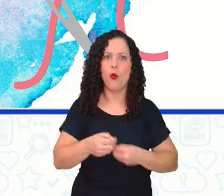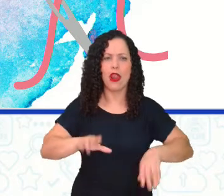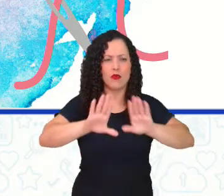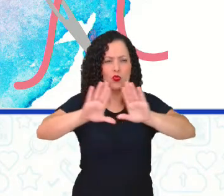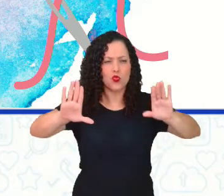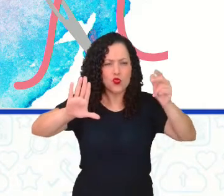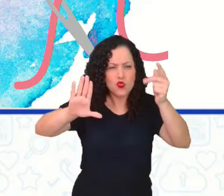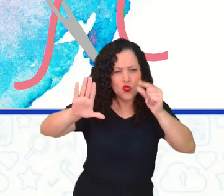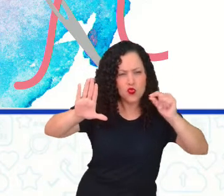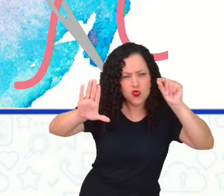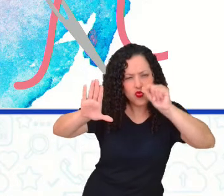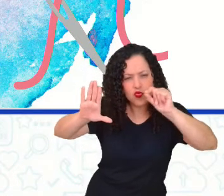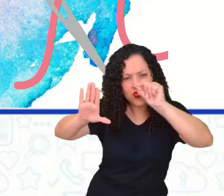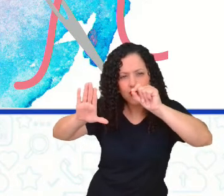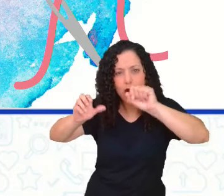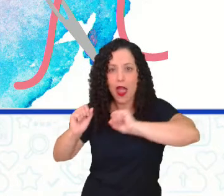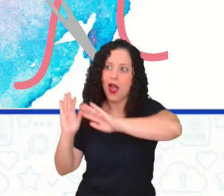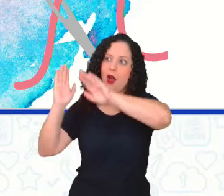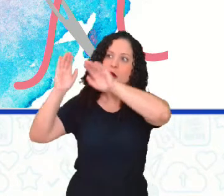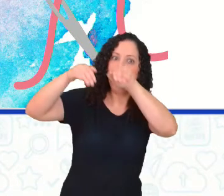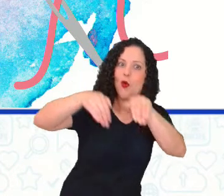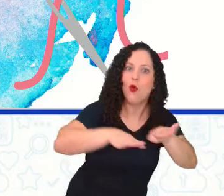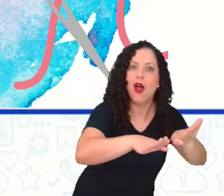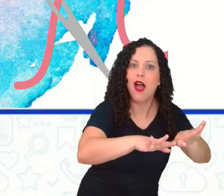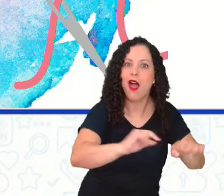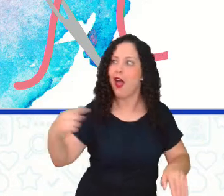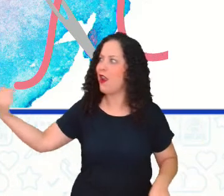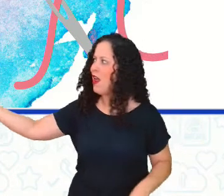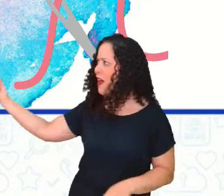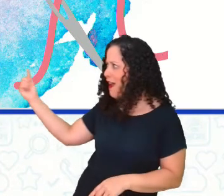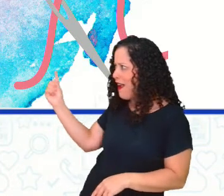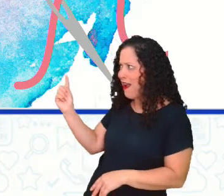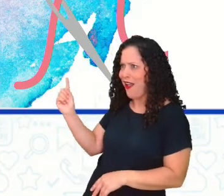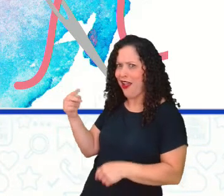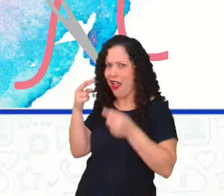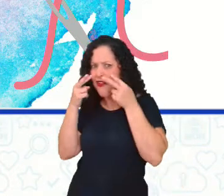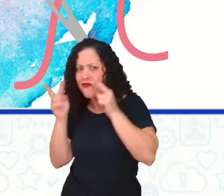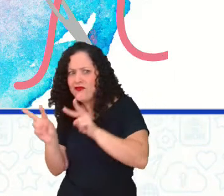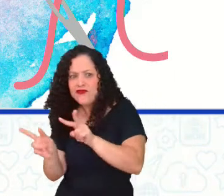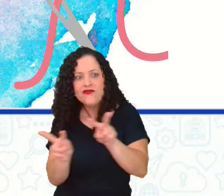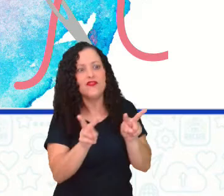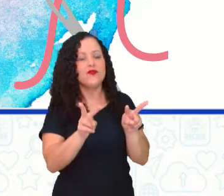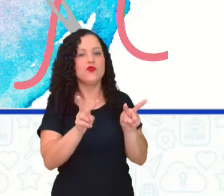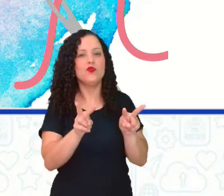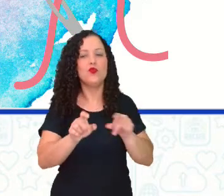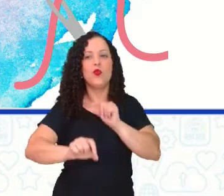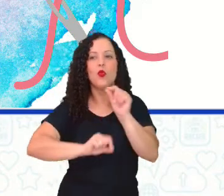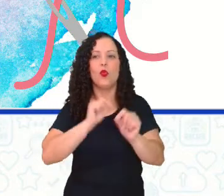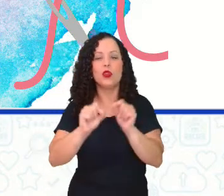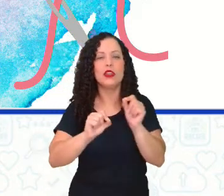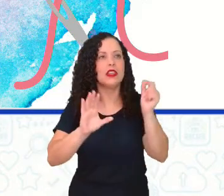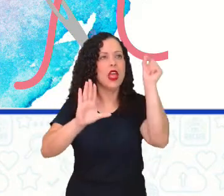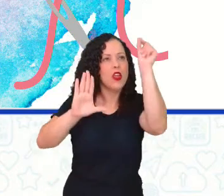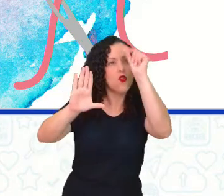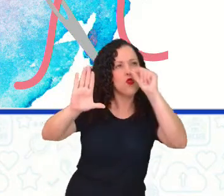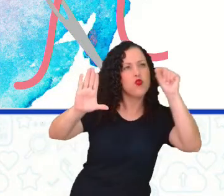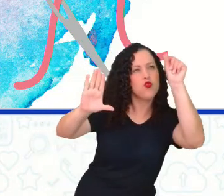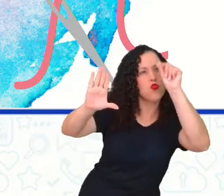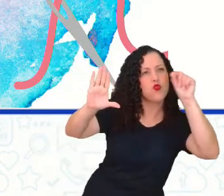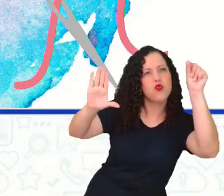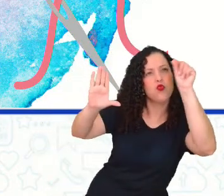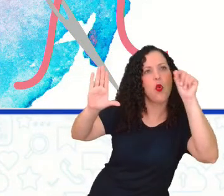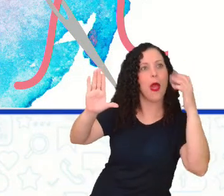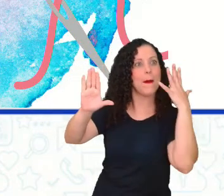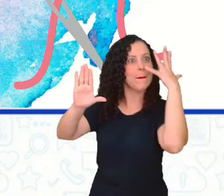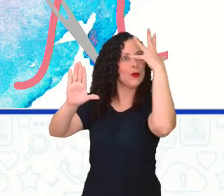da realidade do bordado. Era só o que não estava bordado. E o risco era tão bonito que a irmã pegou a agulha,